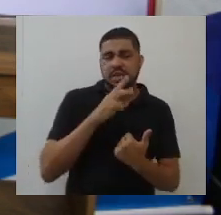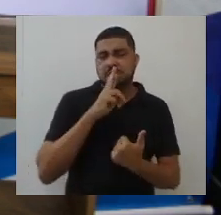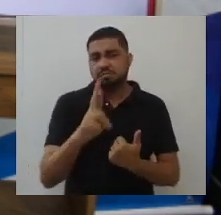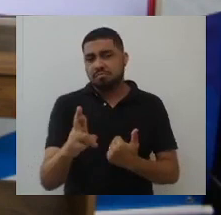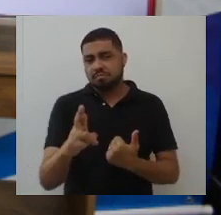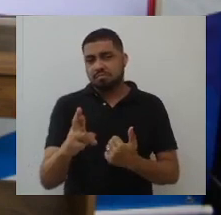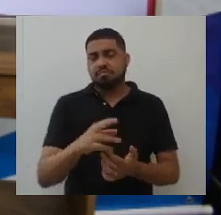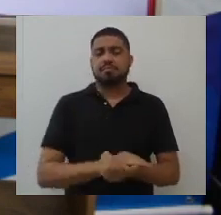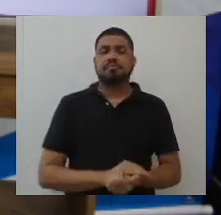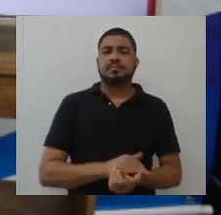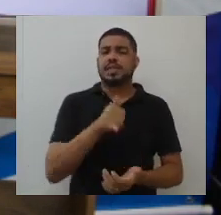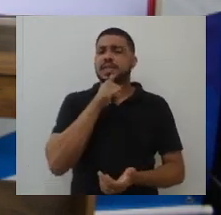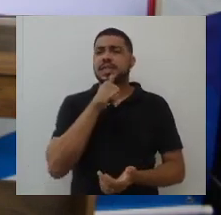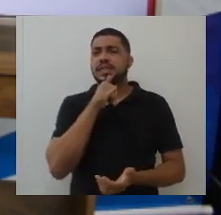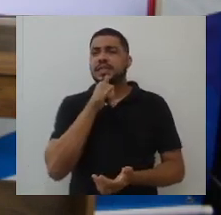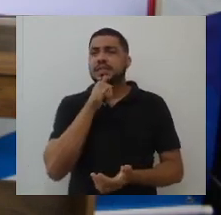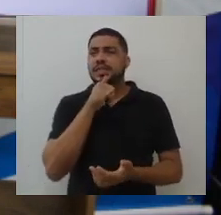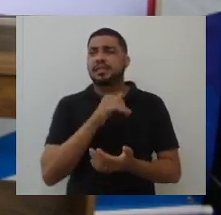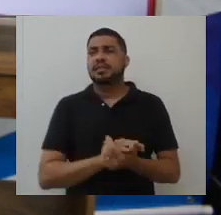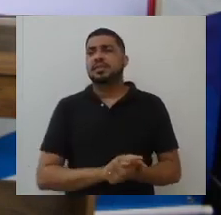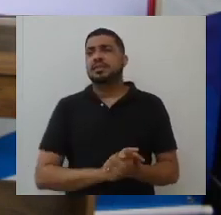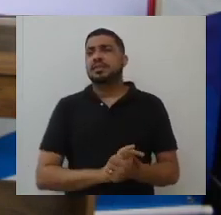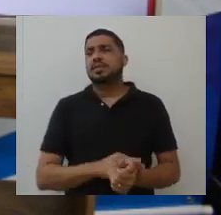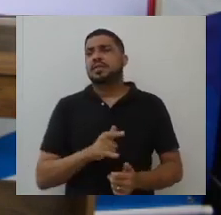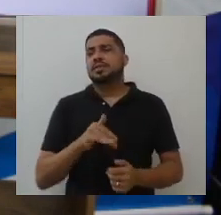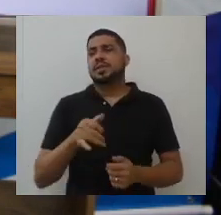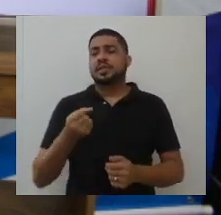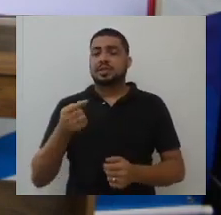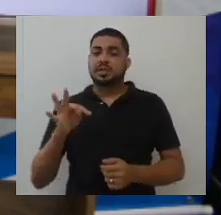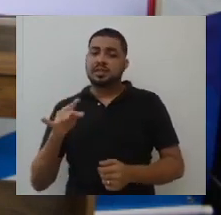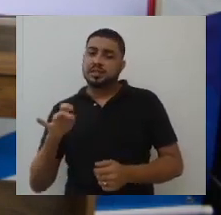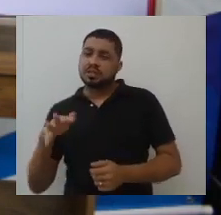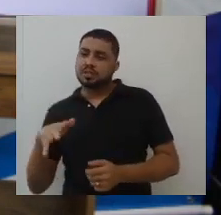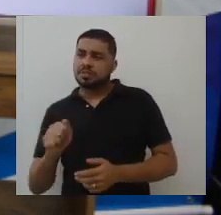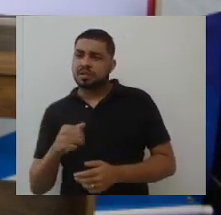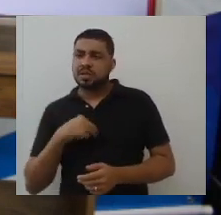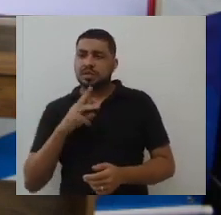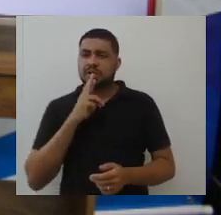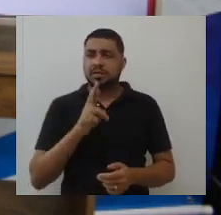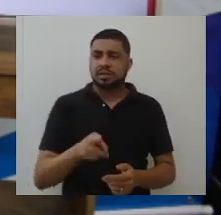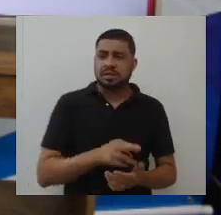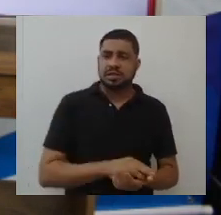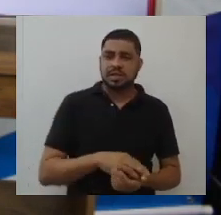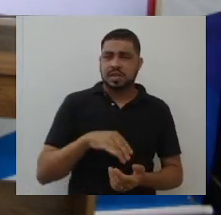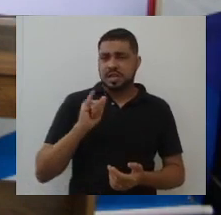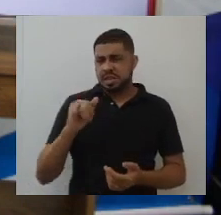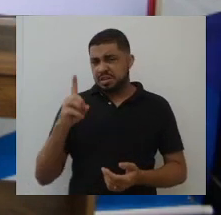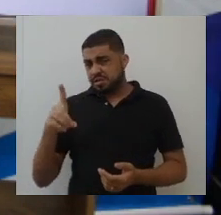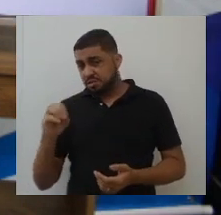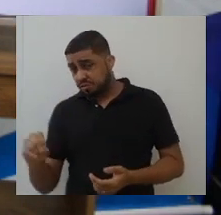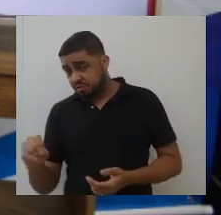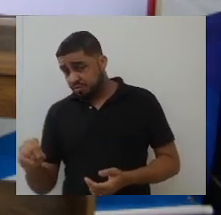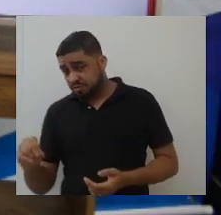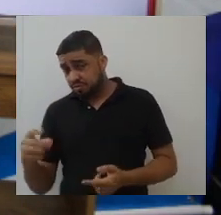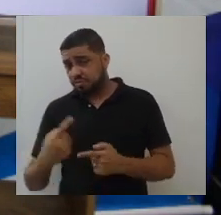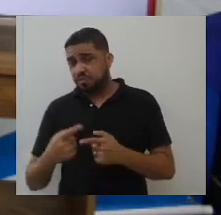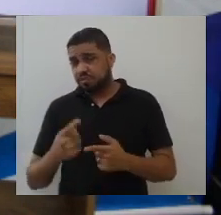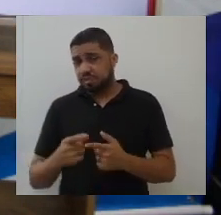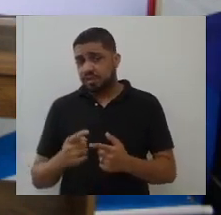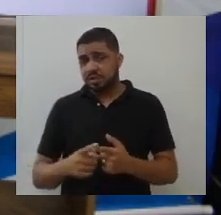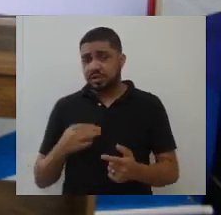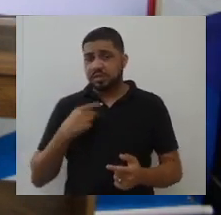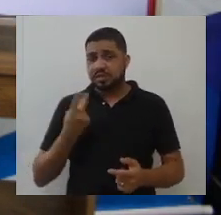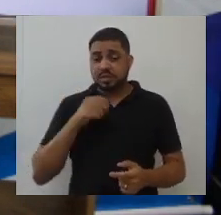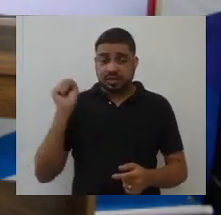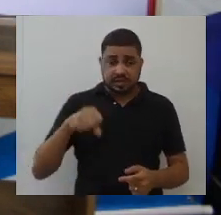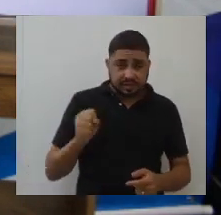Exemplo: You will stay at home. Aí eu responderia: I do, o que estaria afirmando.